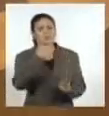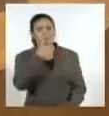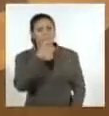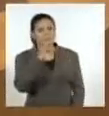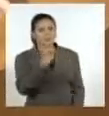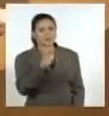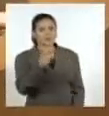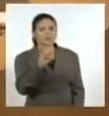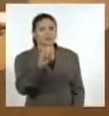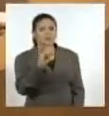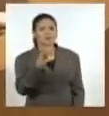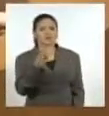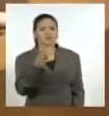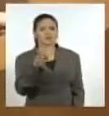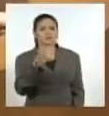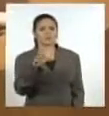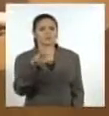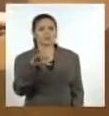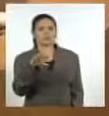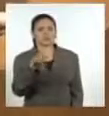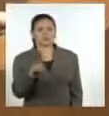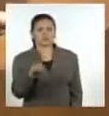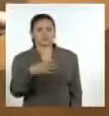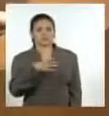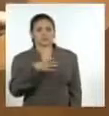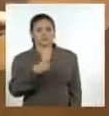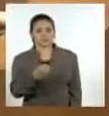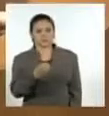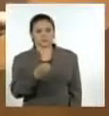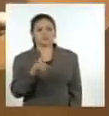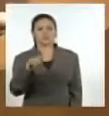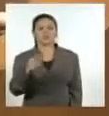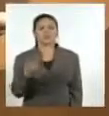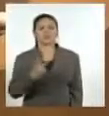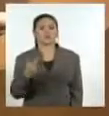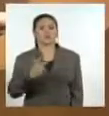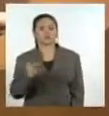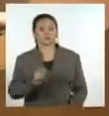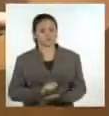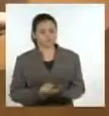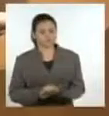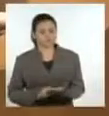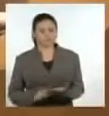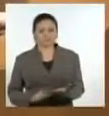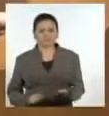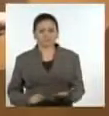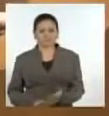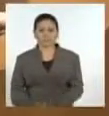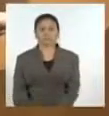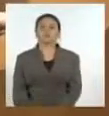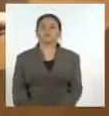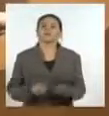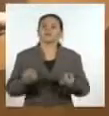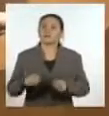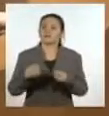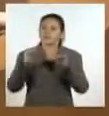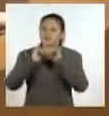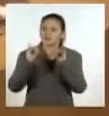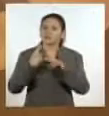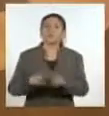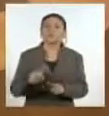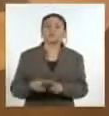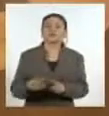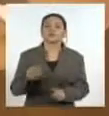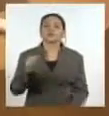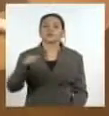ficou assinada por nós dois. E aí é preciso contar um pouco dessa história, porque Antônio Jorge Dino,